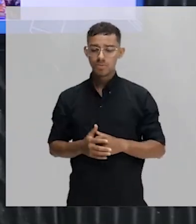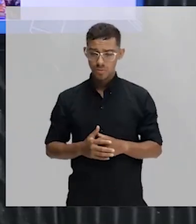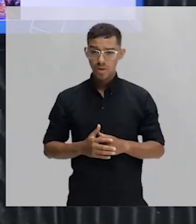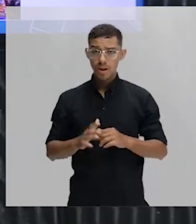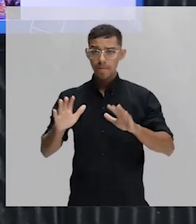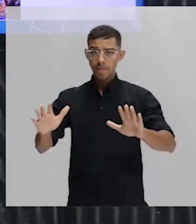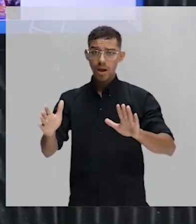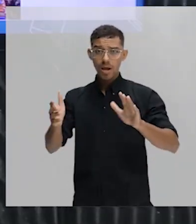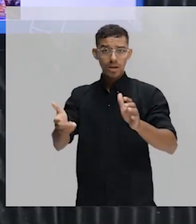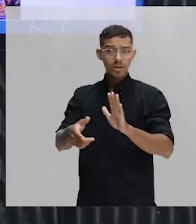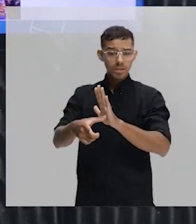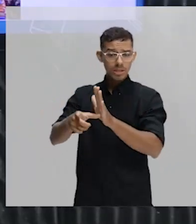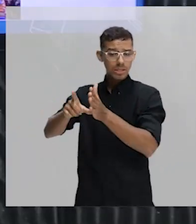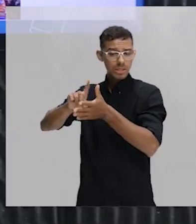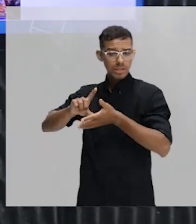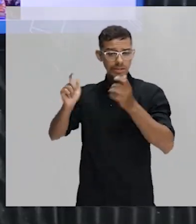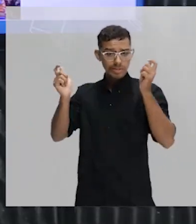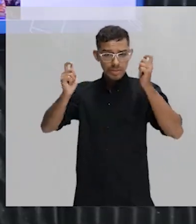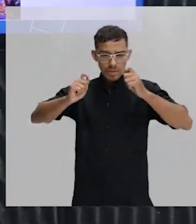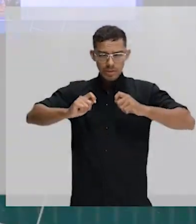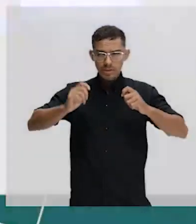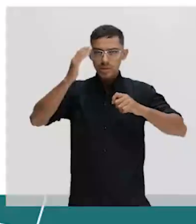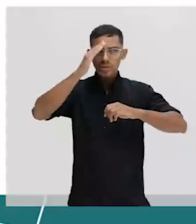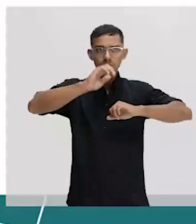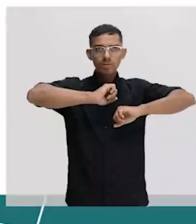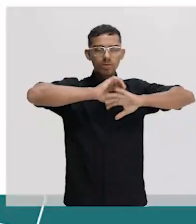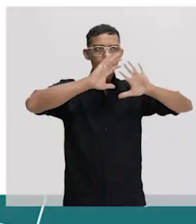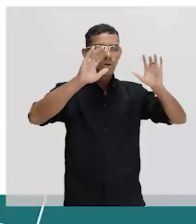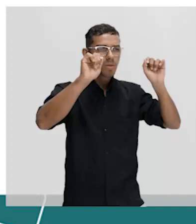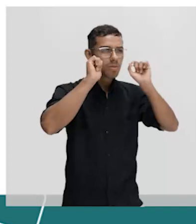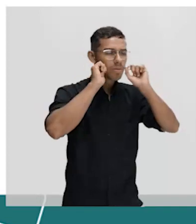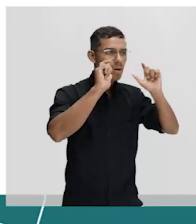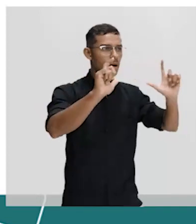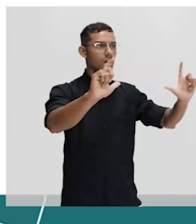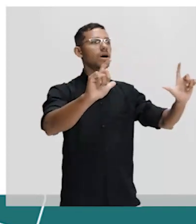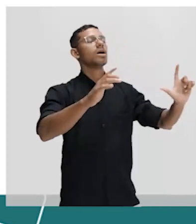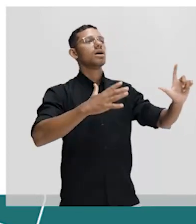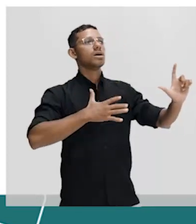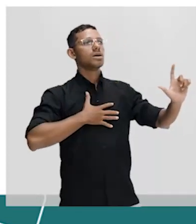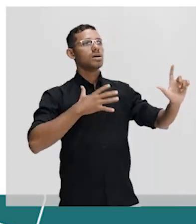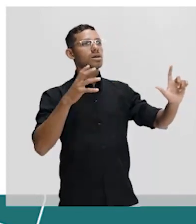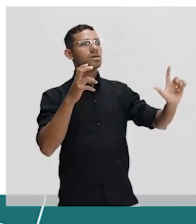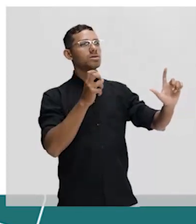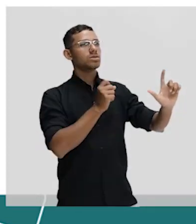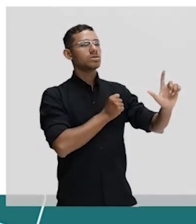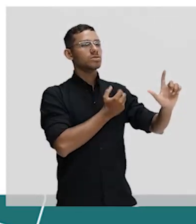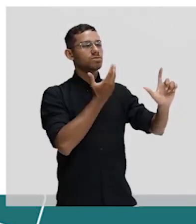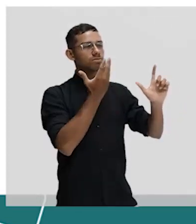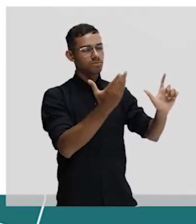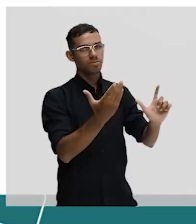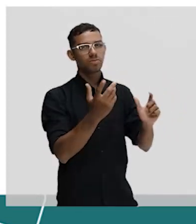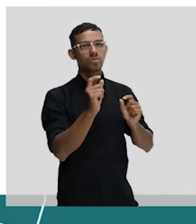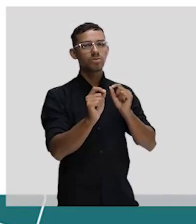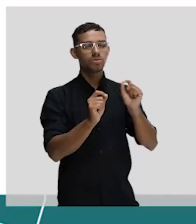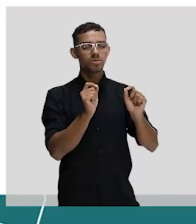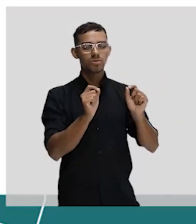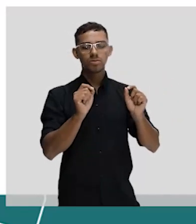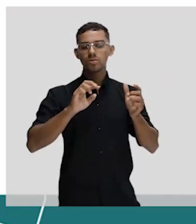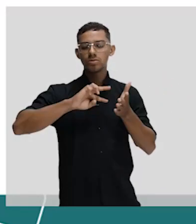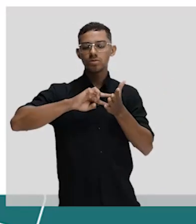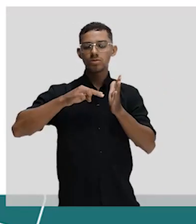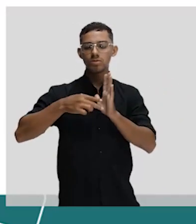se impressionar com a arte bizantina. Se tem uma palavra que define a arte bizantina, chama-se